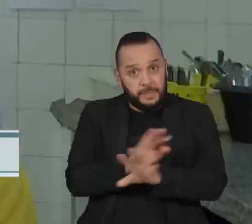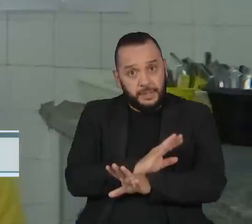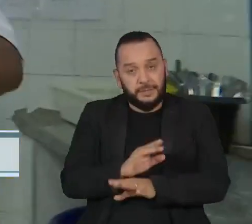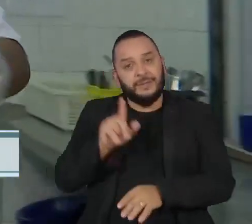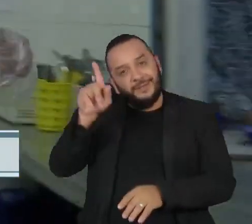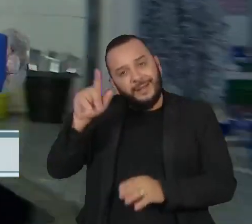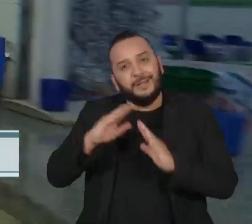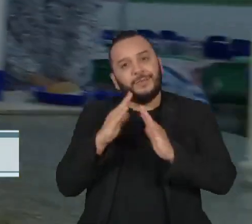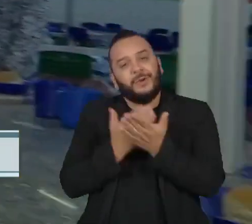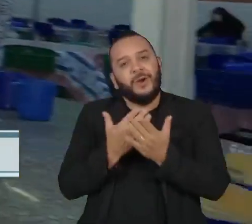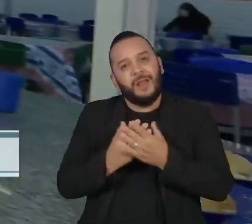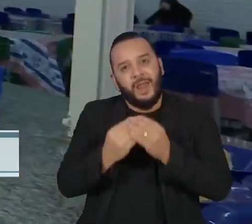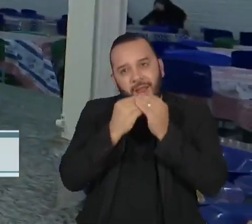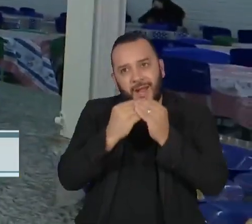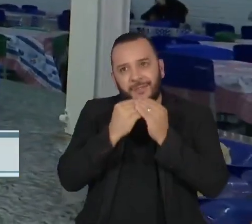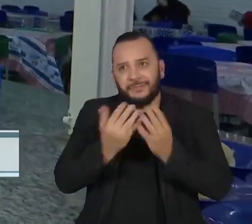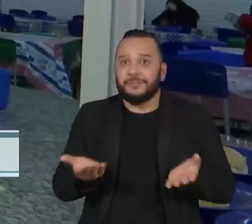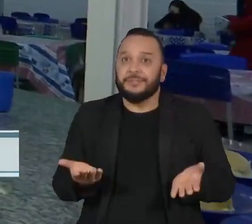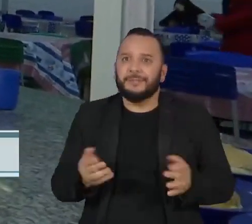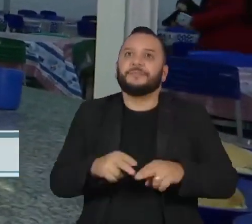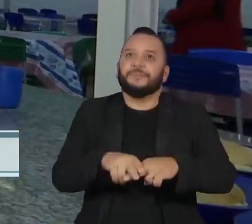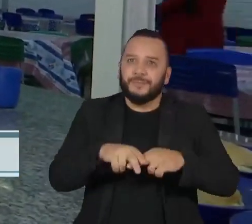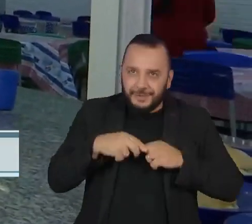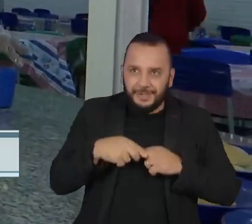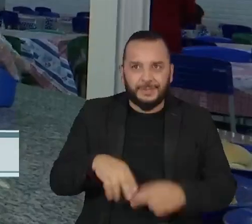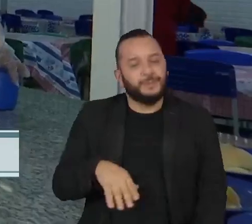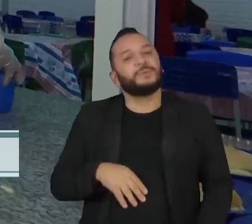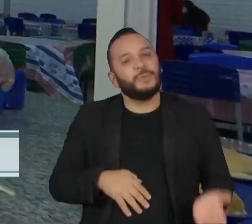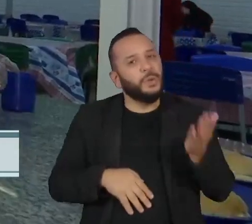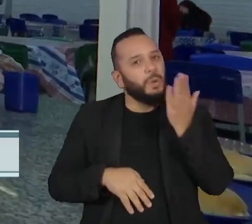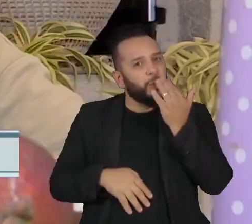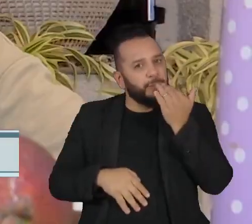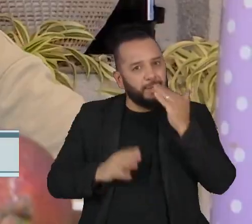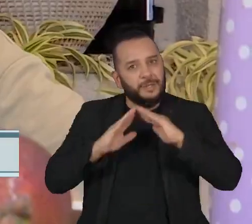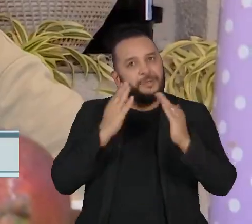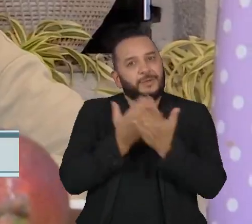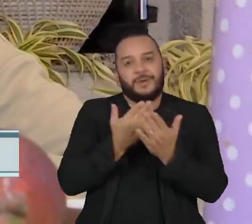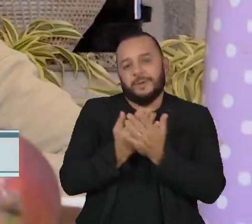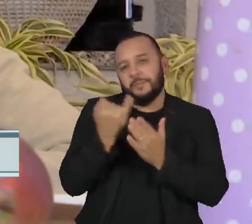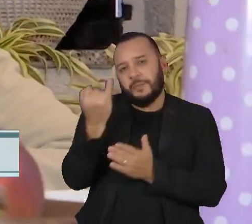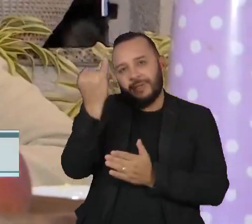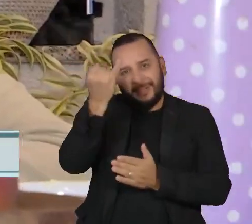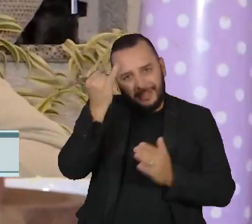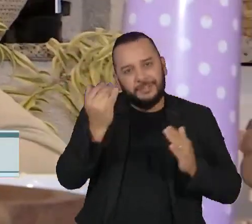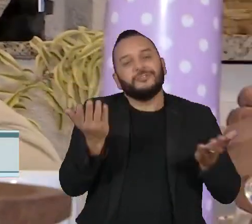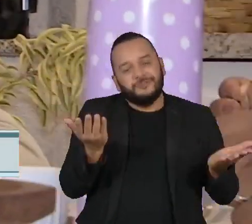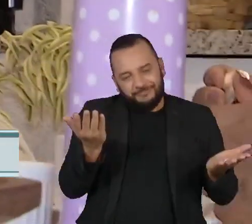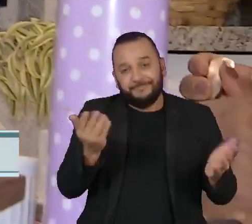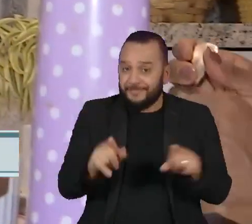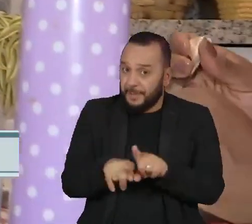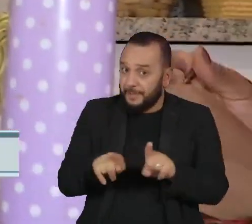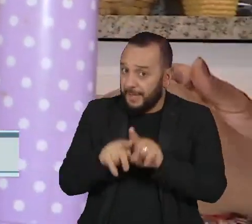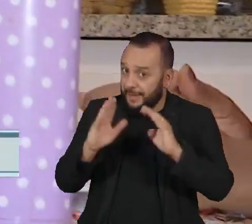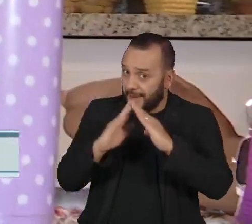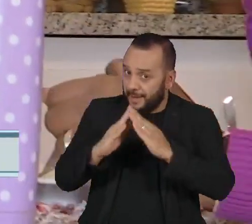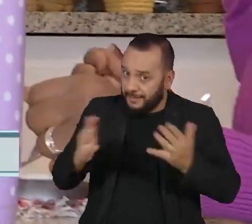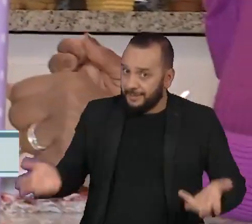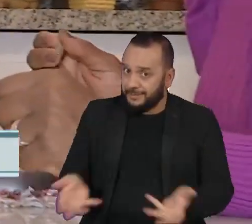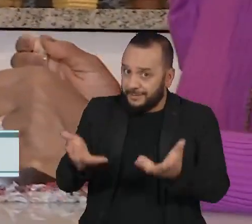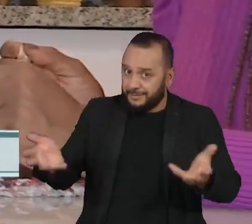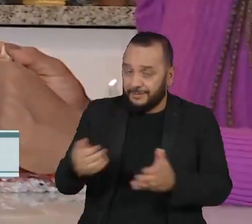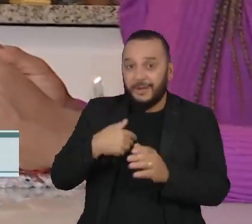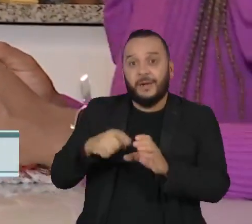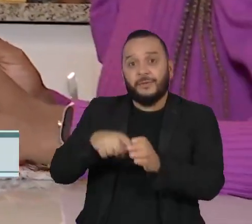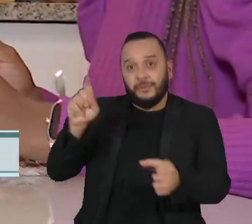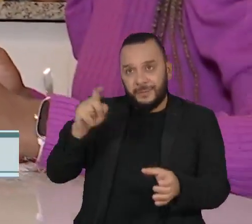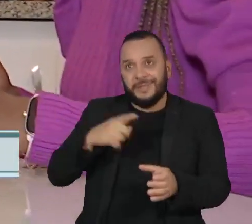escolar por isso a merenda escolar é tão importante na rede pública de ensino e em casa incentivar a autonomia ajuda na construção de uma